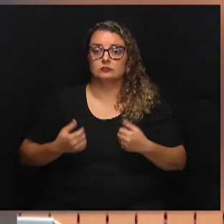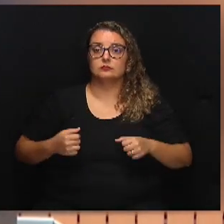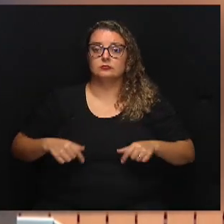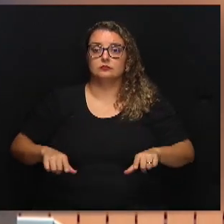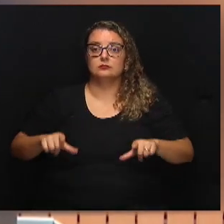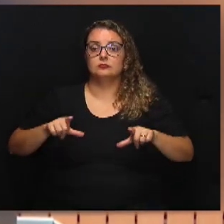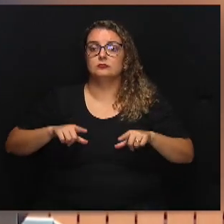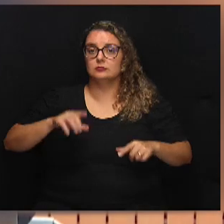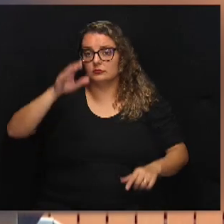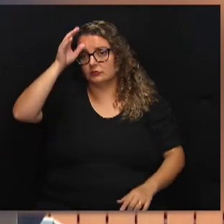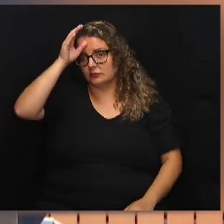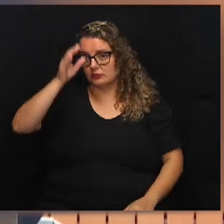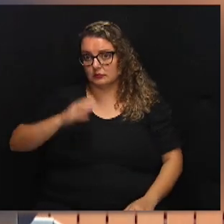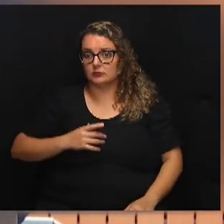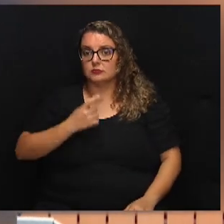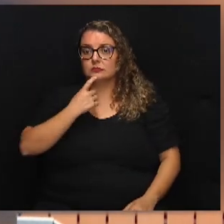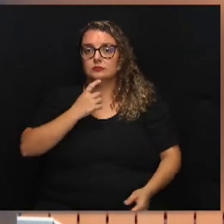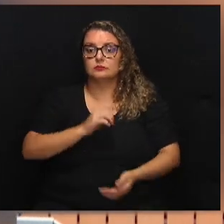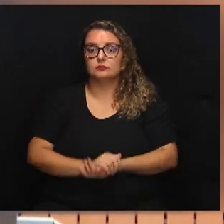título de cidadão campineiro,